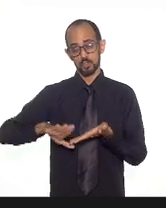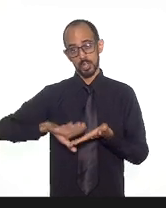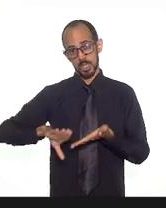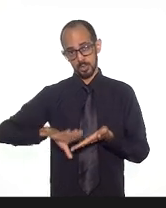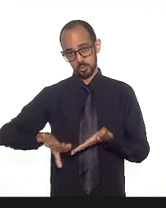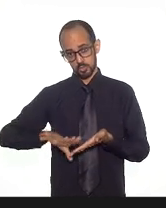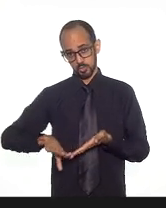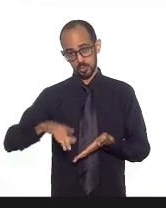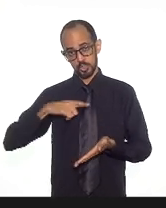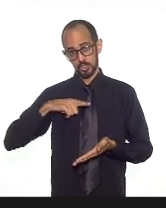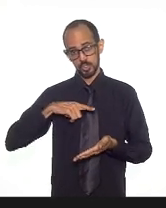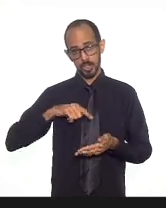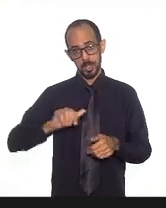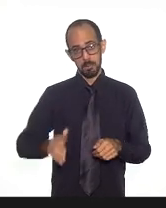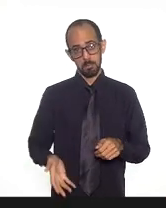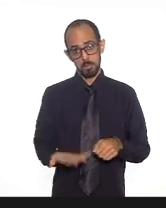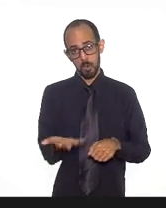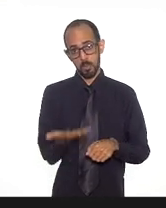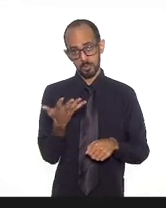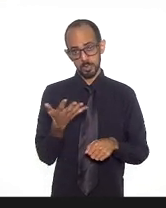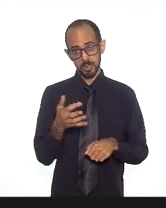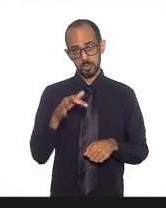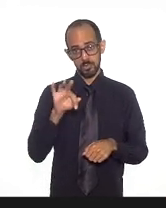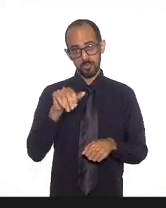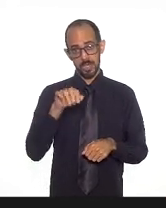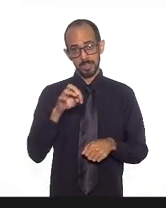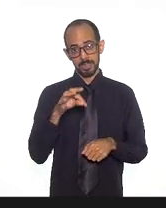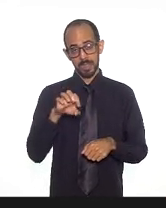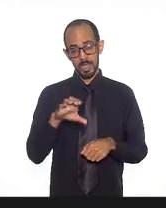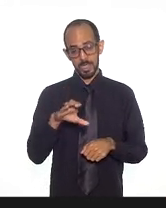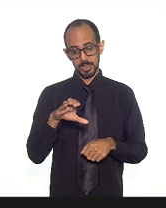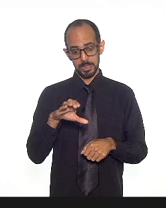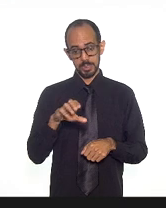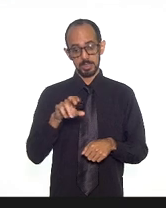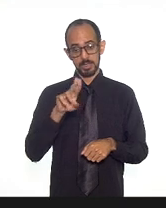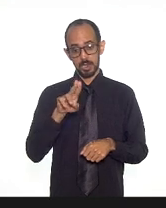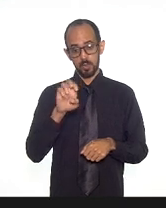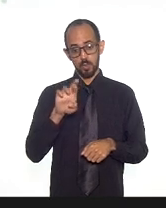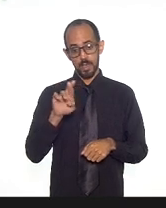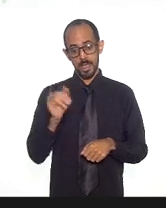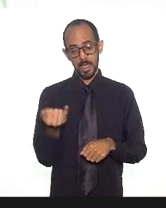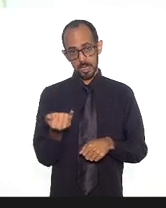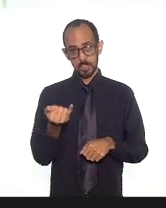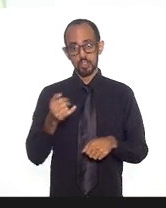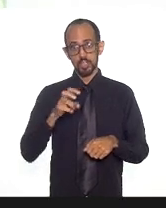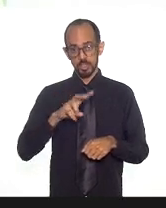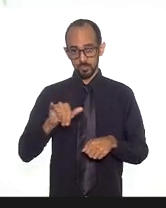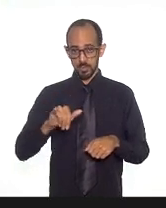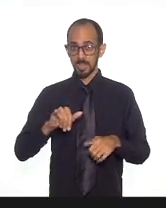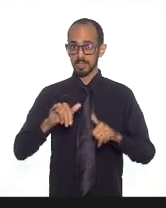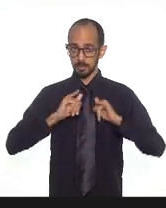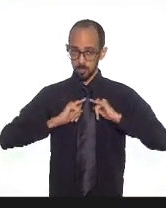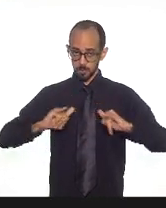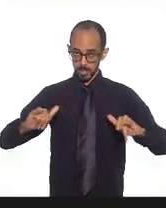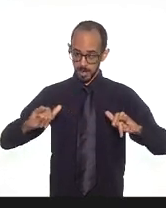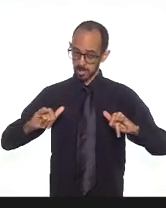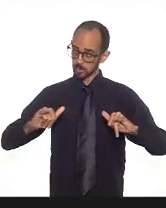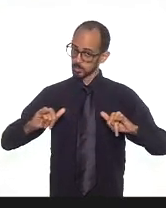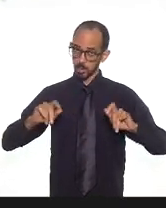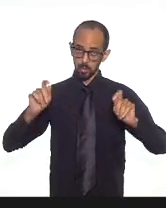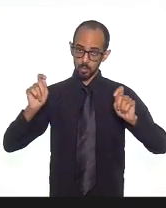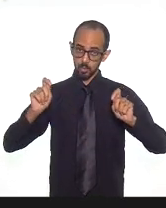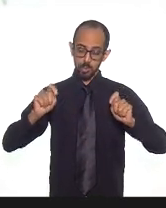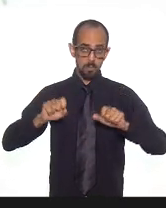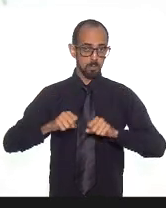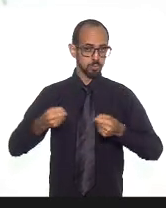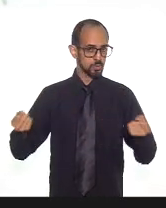promoções na FAETEC sendo publicadas recentemente, nós temos progressões e promoções na UERJ sendo publicadas na mesma secretaria. Não é possível que